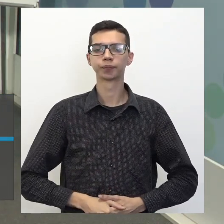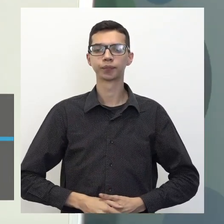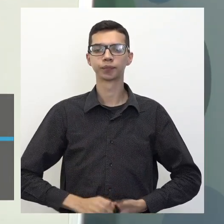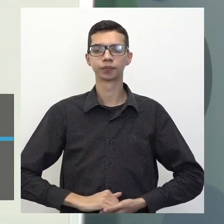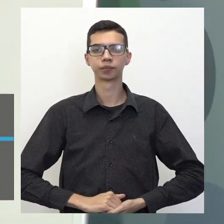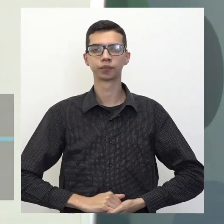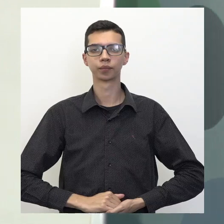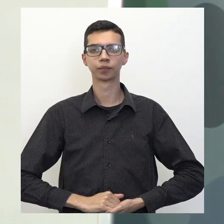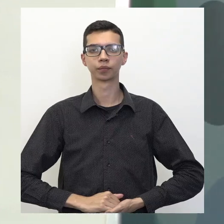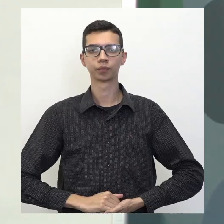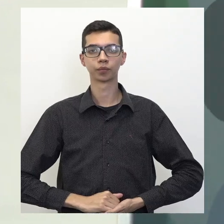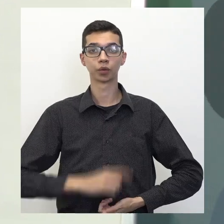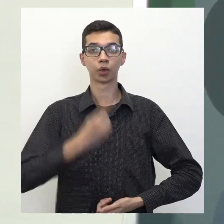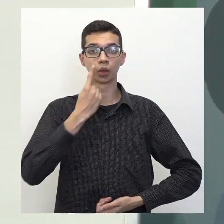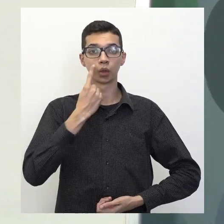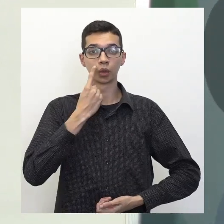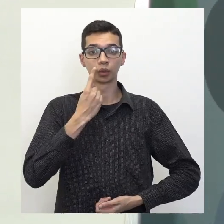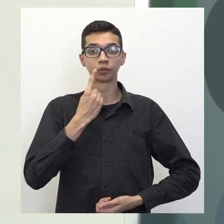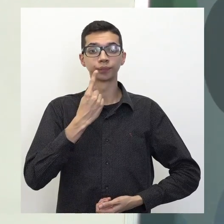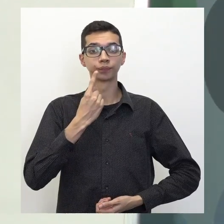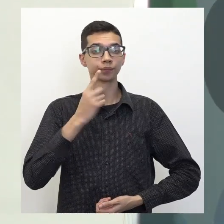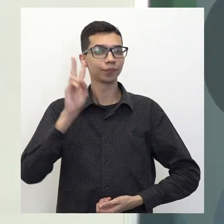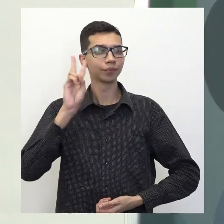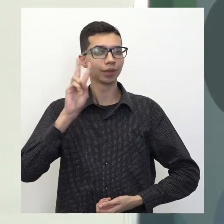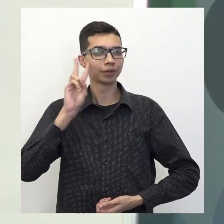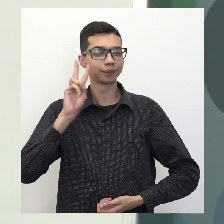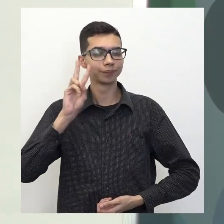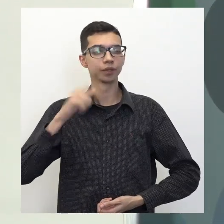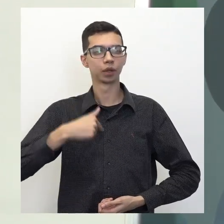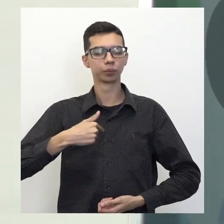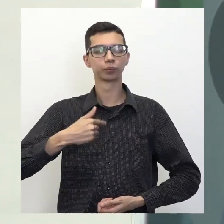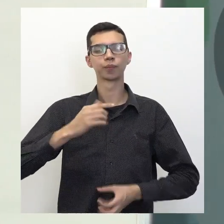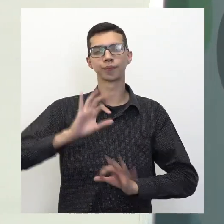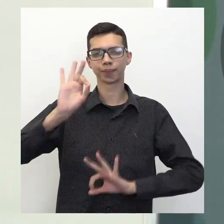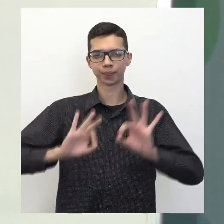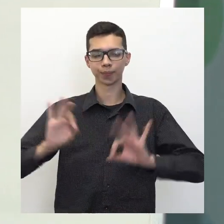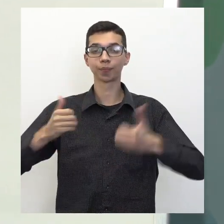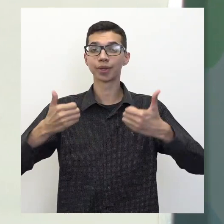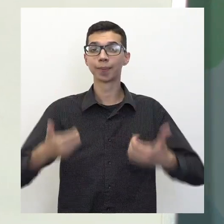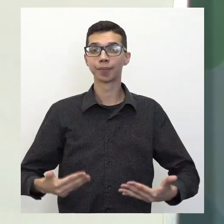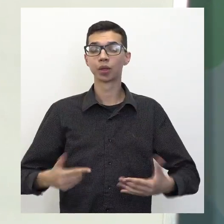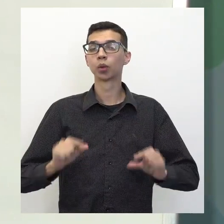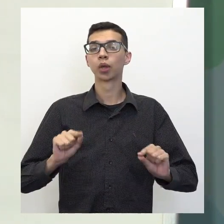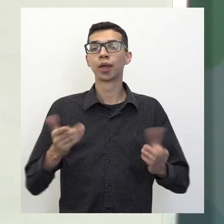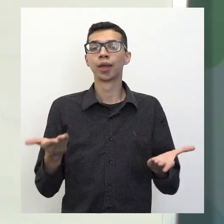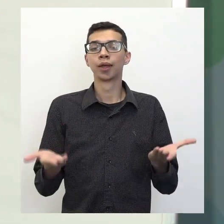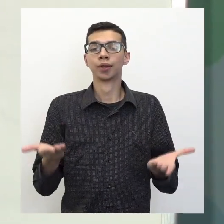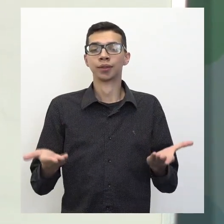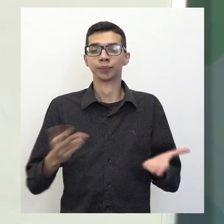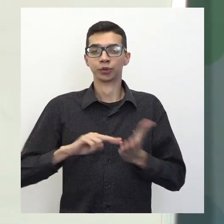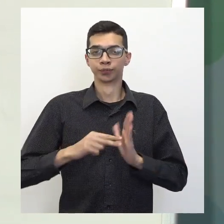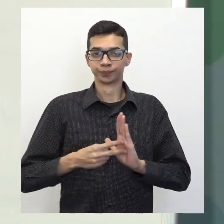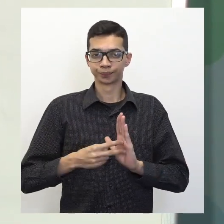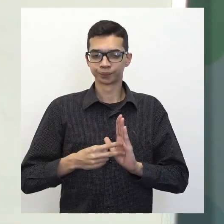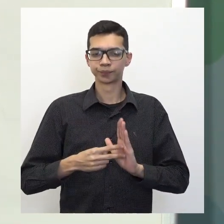Eu inverti os valores, né? Eu coloquei para vocês, expliquei que a constante de equilíbrio era o que? A relação do produto